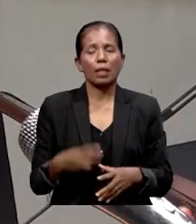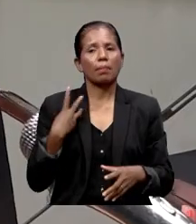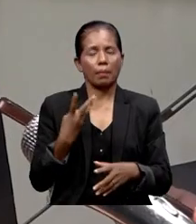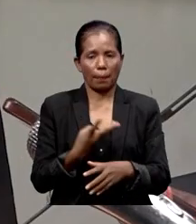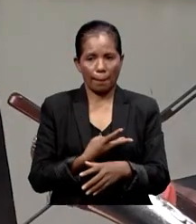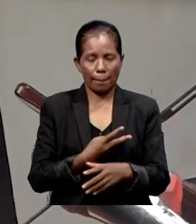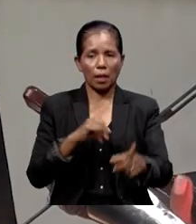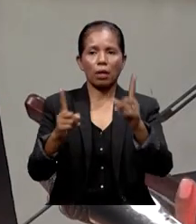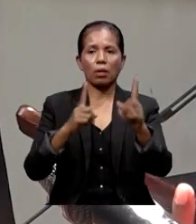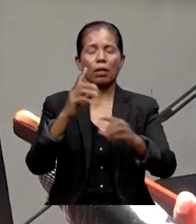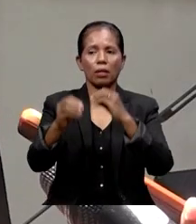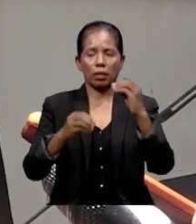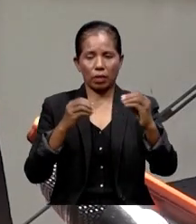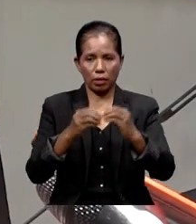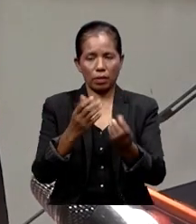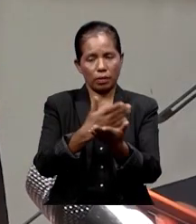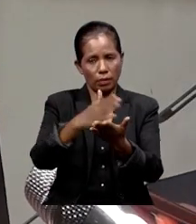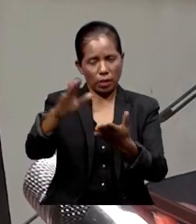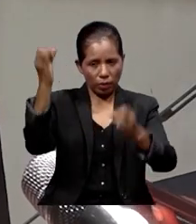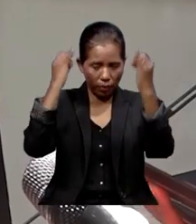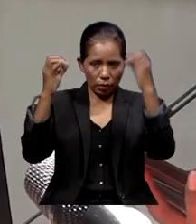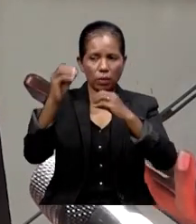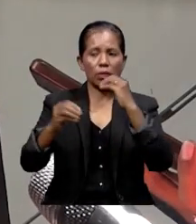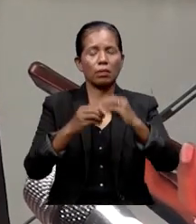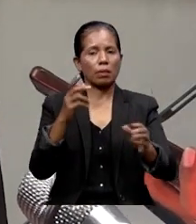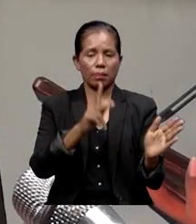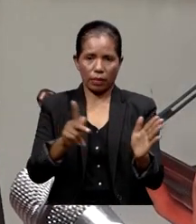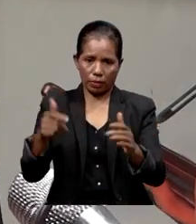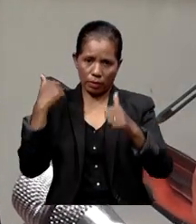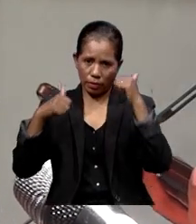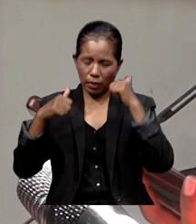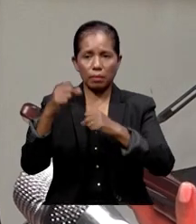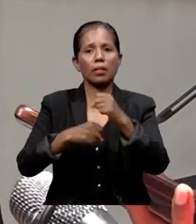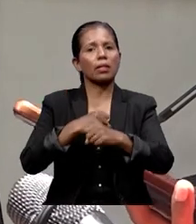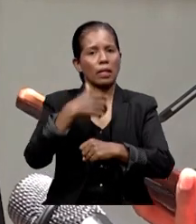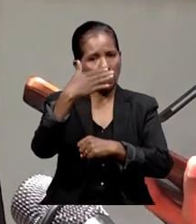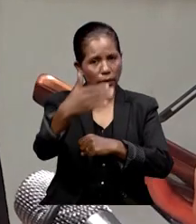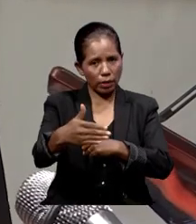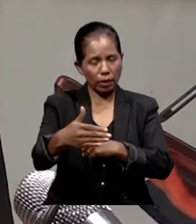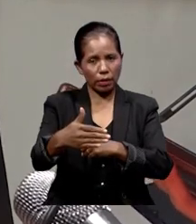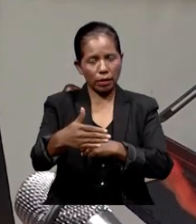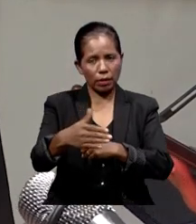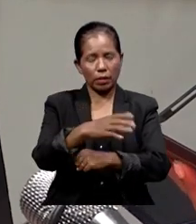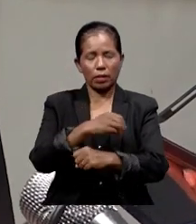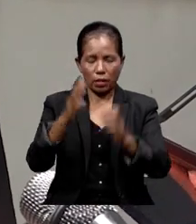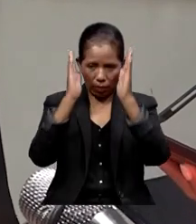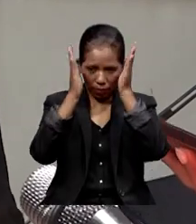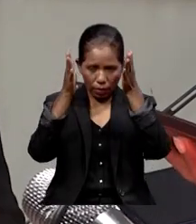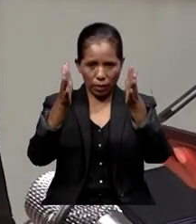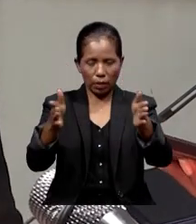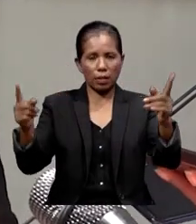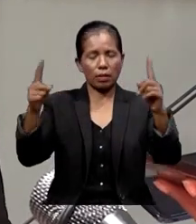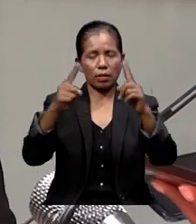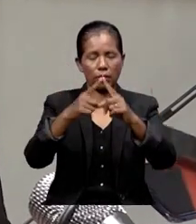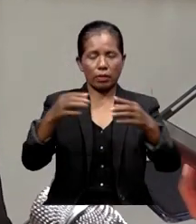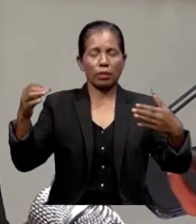Mimosa Colia elabora e tuan com a atividades batina e área e foco liuba.